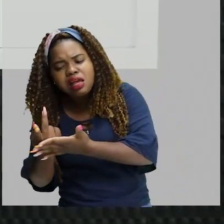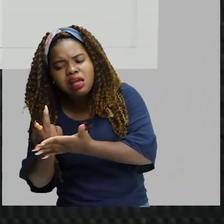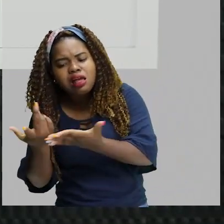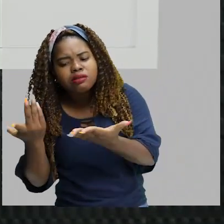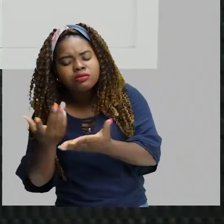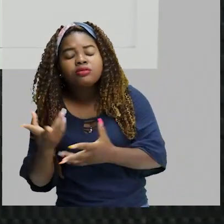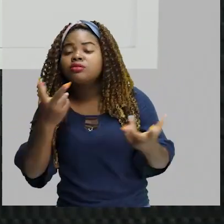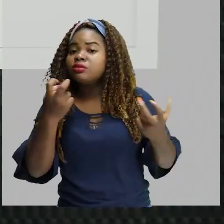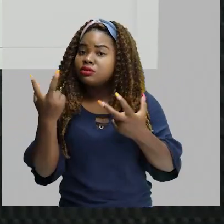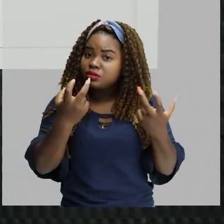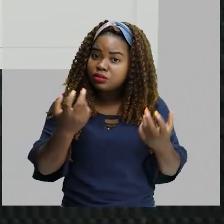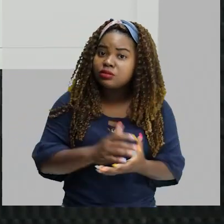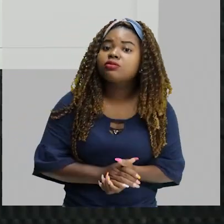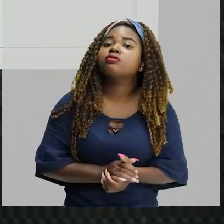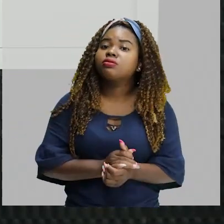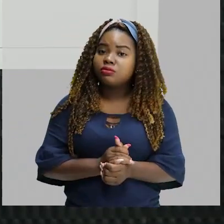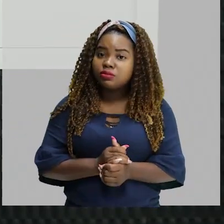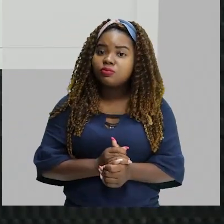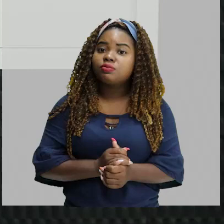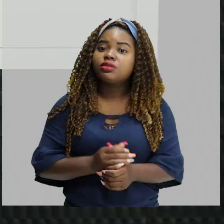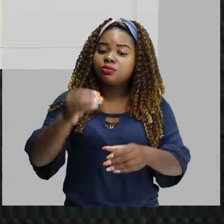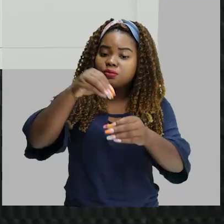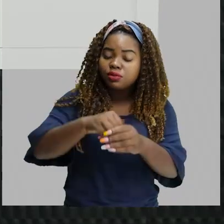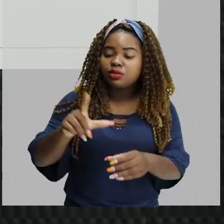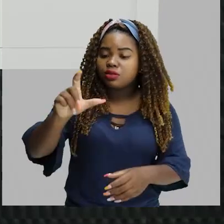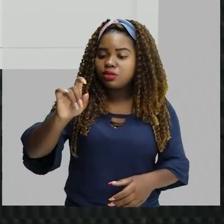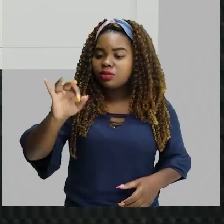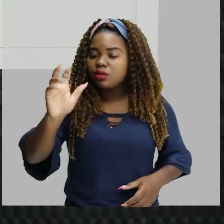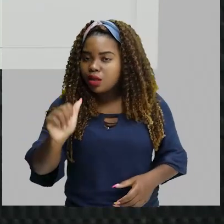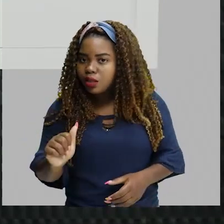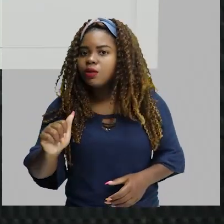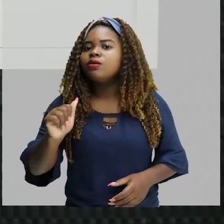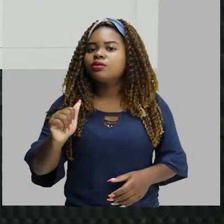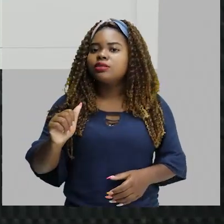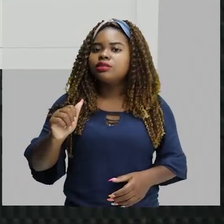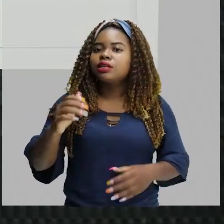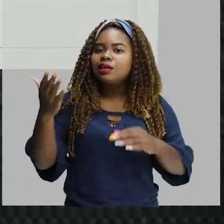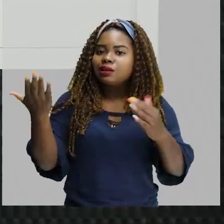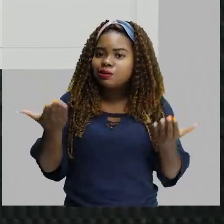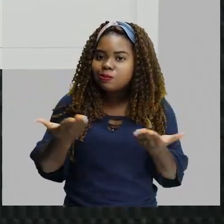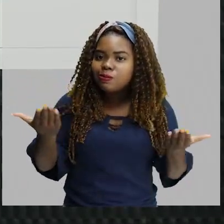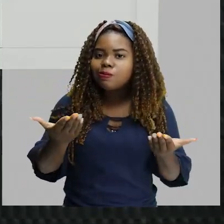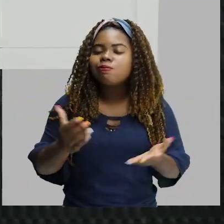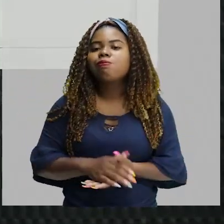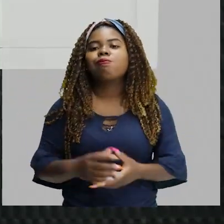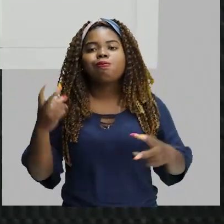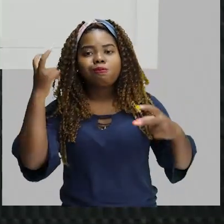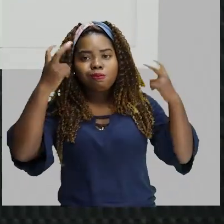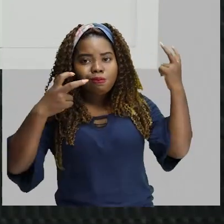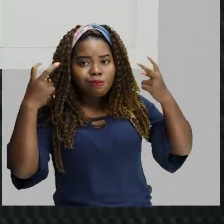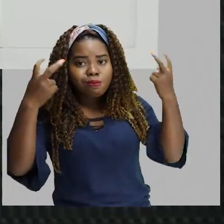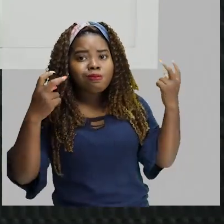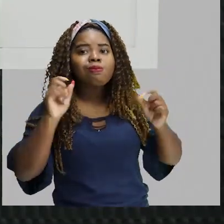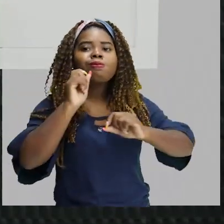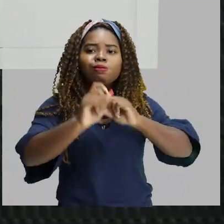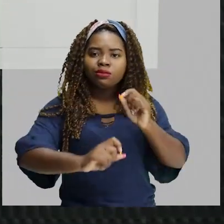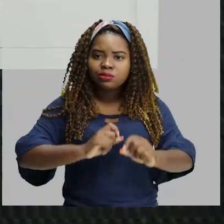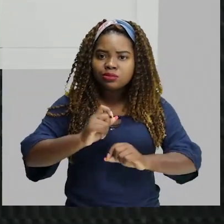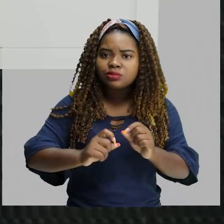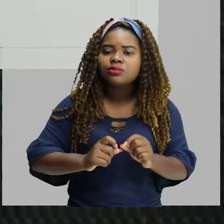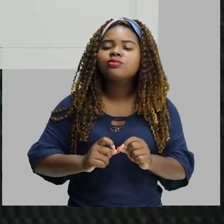isso muito mais na lógica moderna. Tá? Então, a preocupação de Aristóteles, realmente, ela